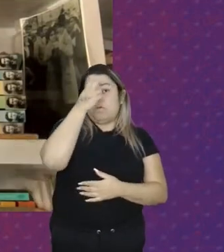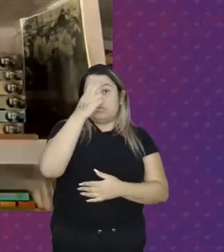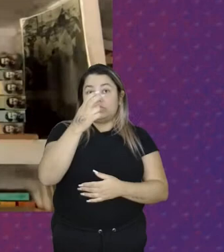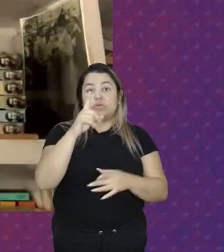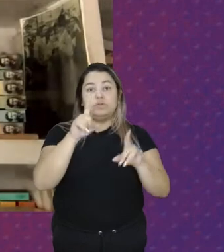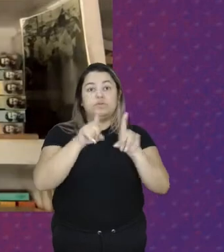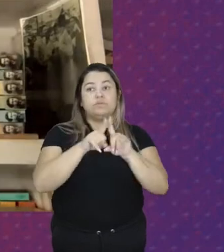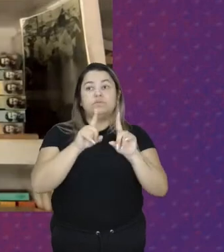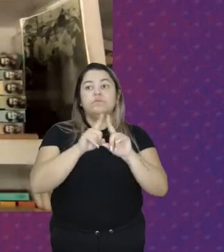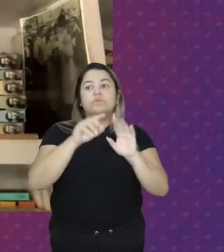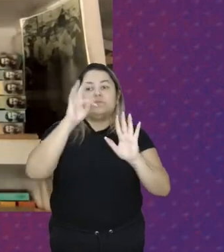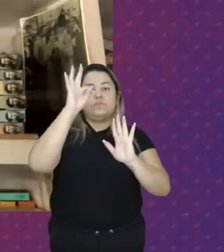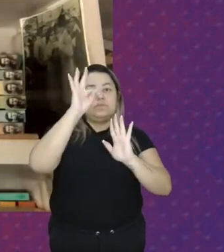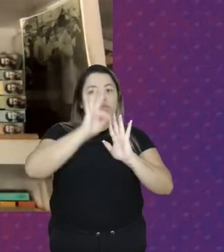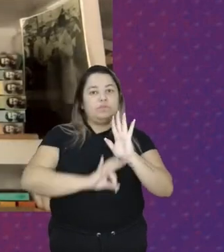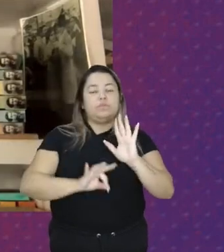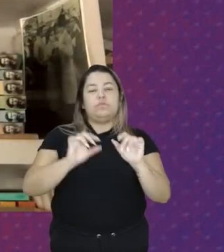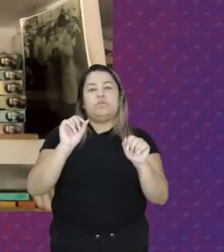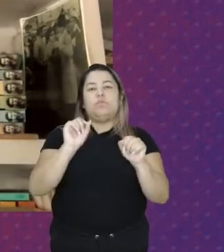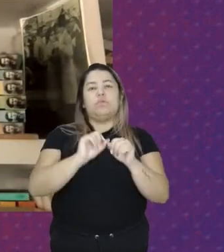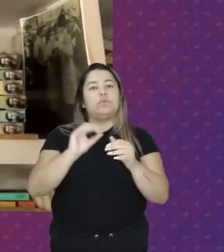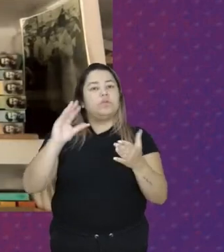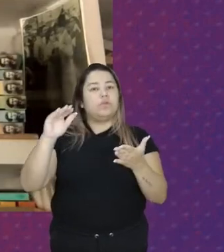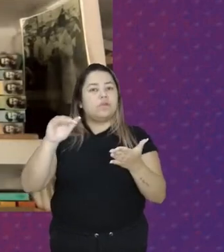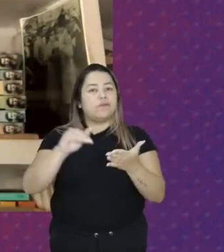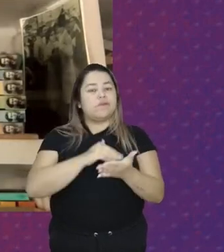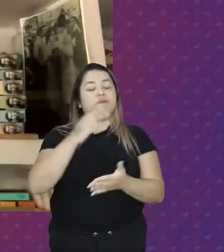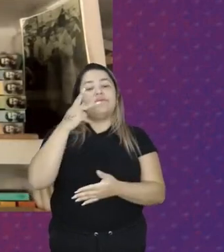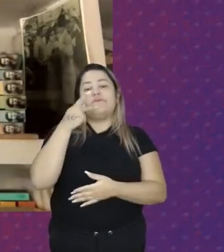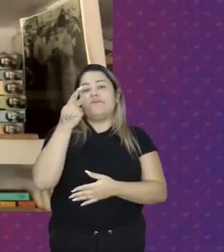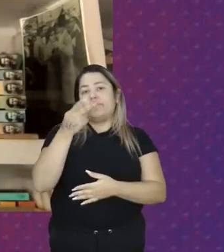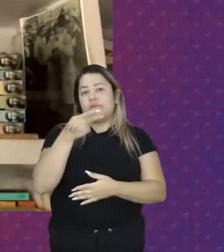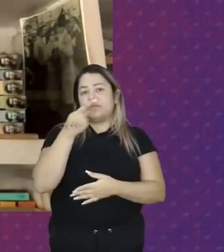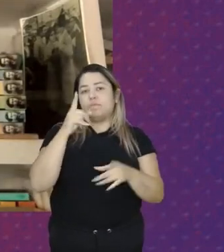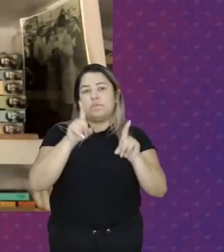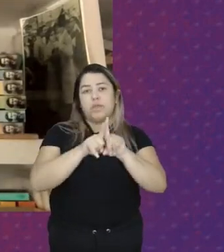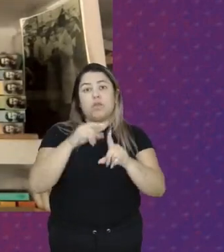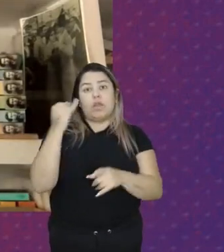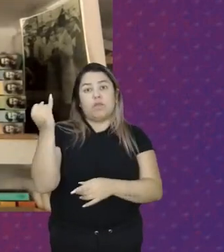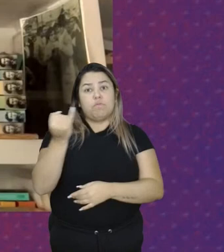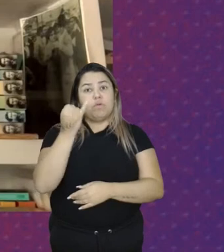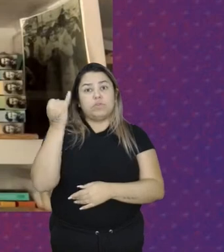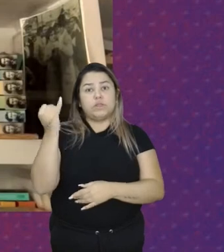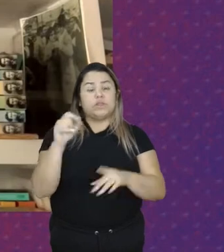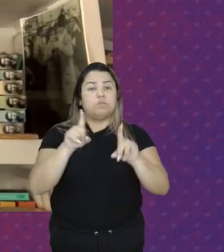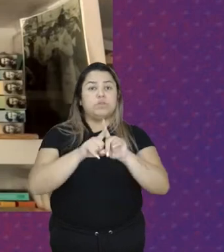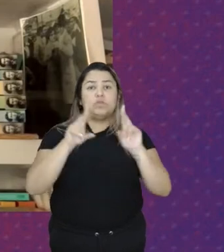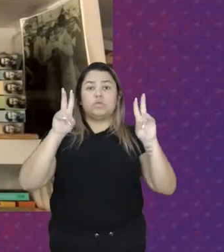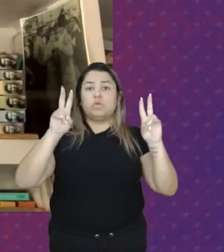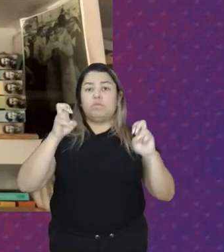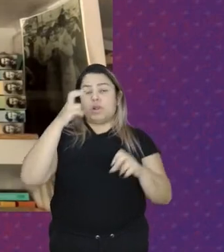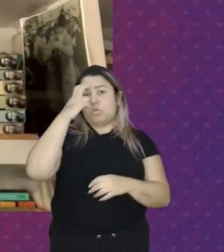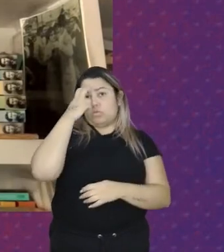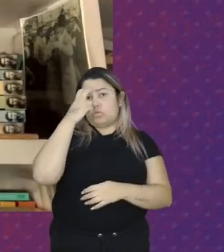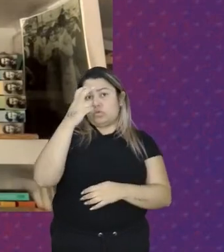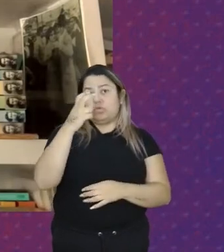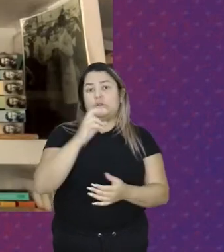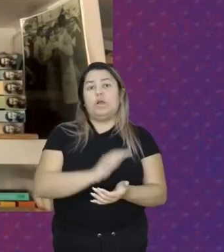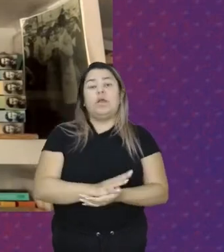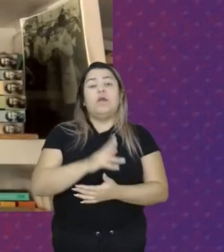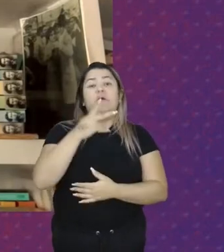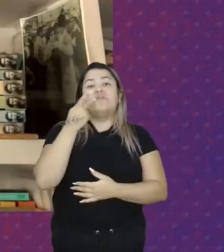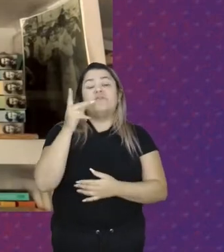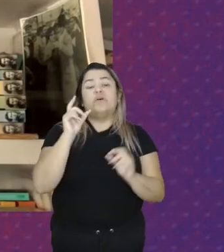esse texto que foi produzido pelos secretários, também diz algo importante, né, sobre a cultura. Diz